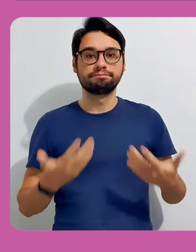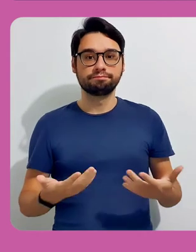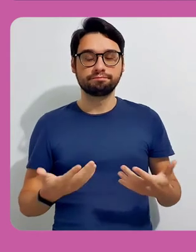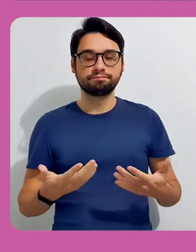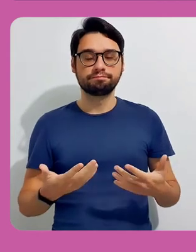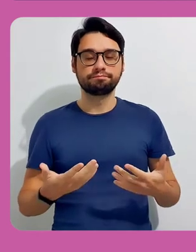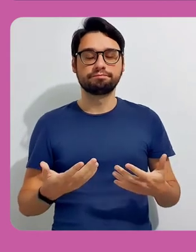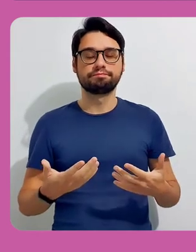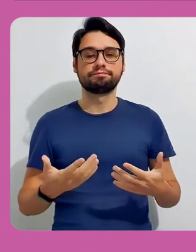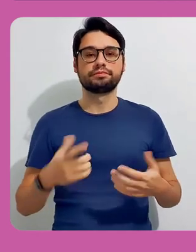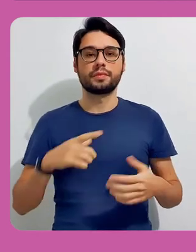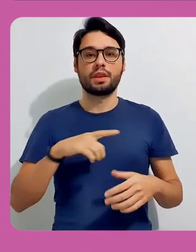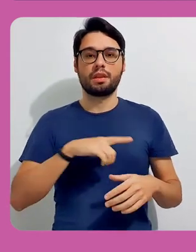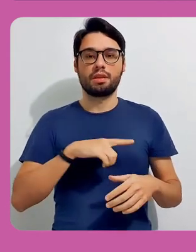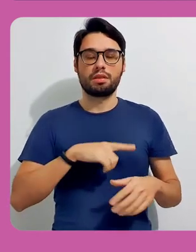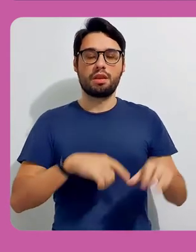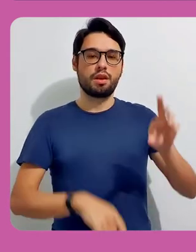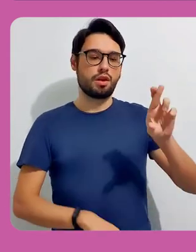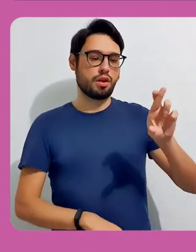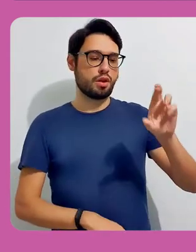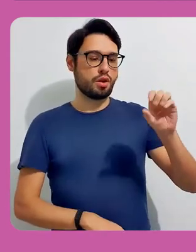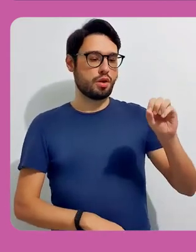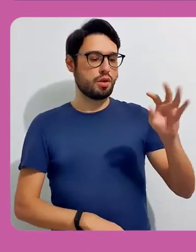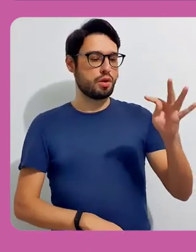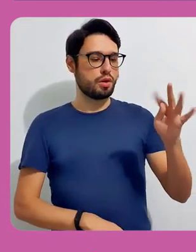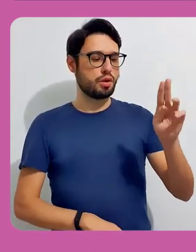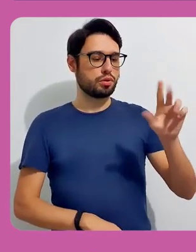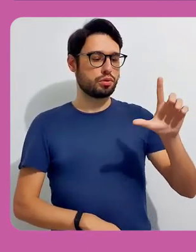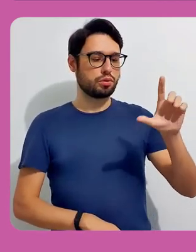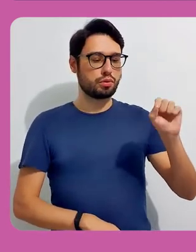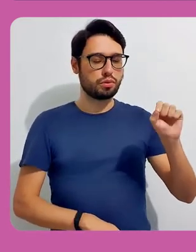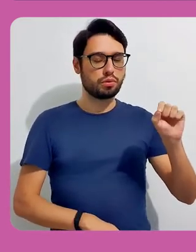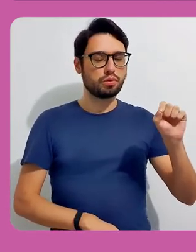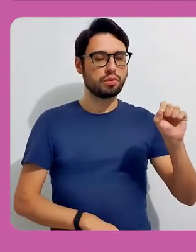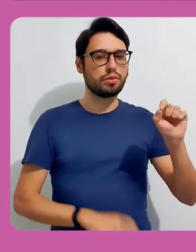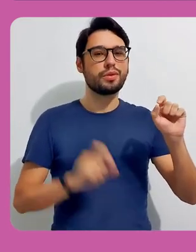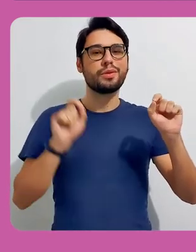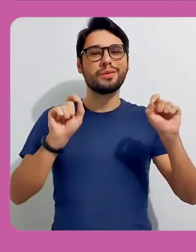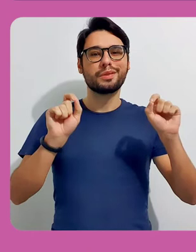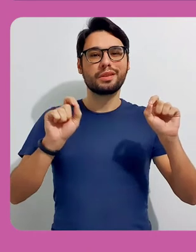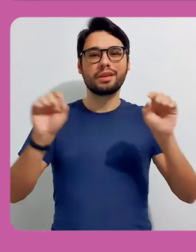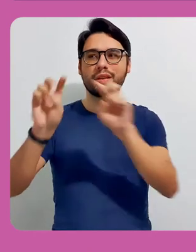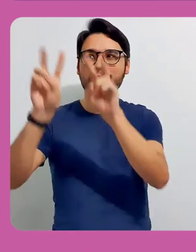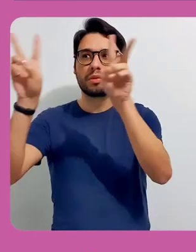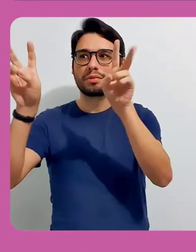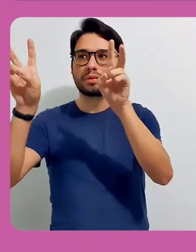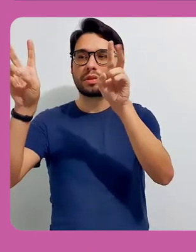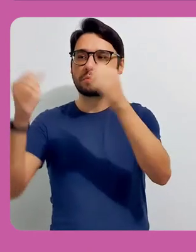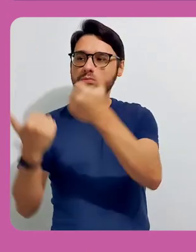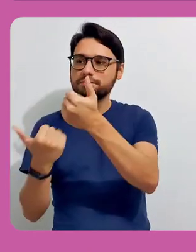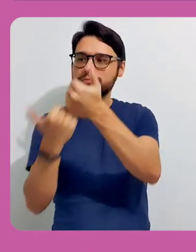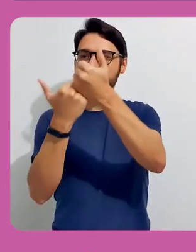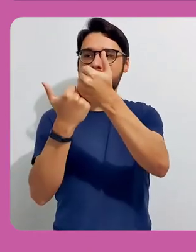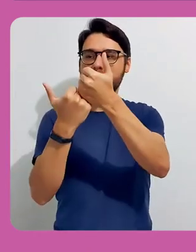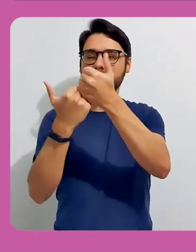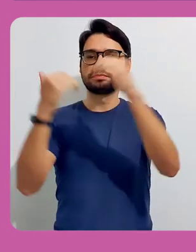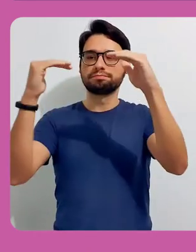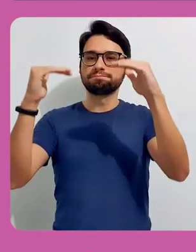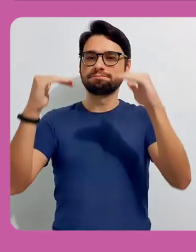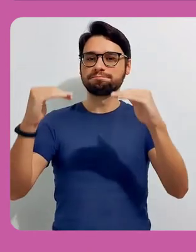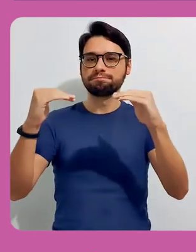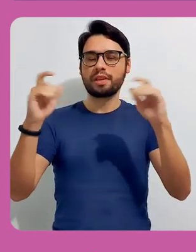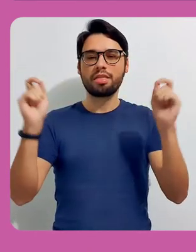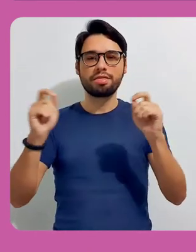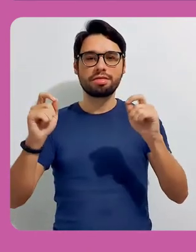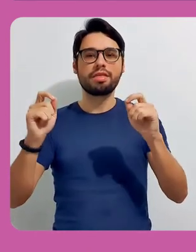que esse modo assim rótulo nada mais é